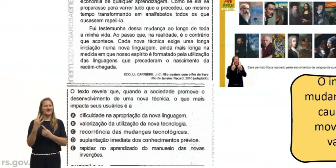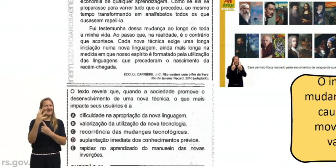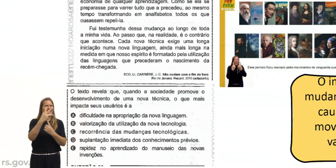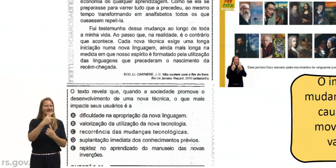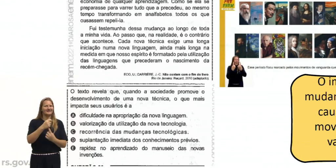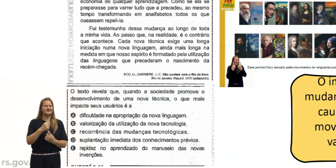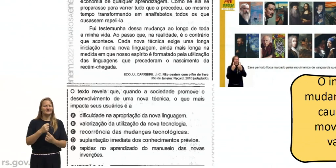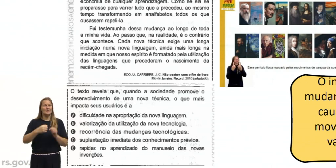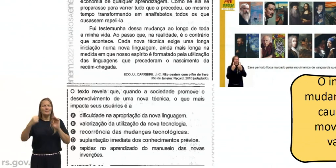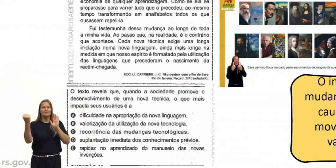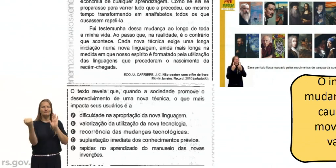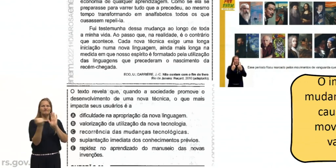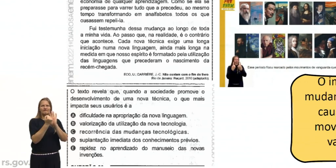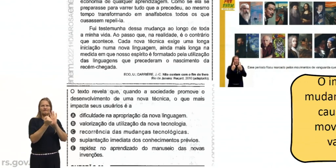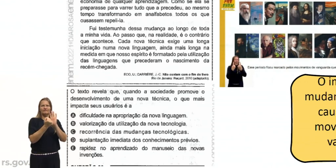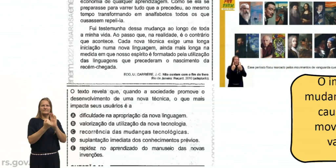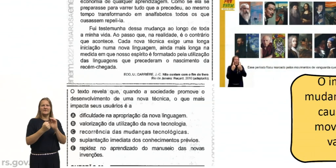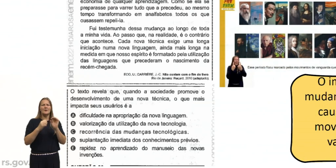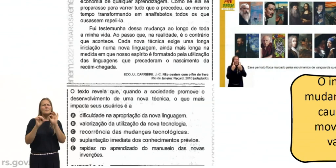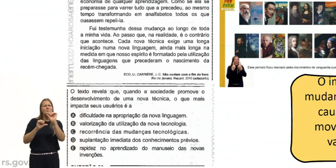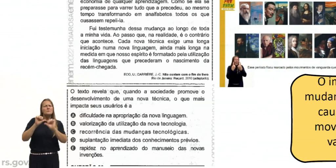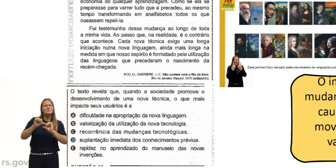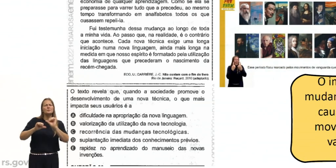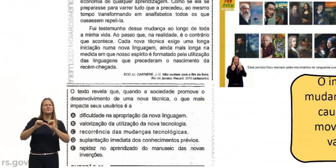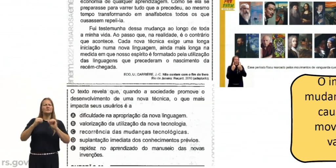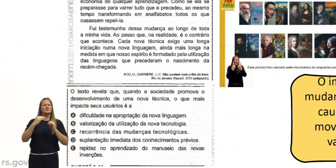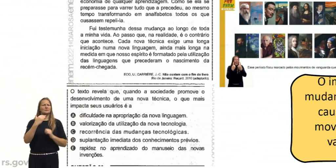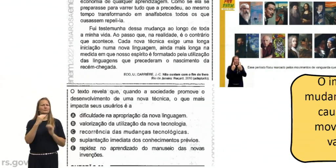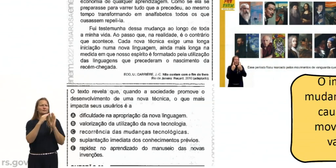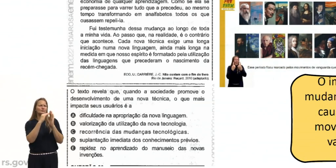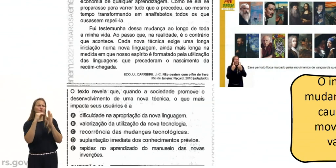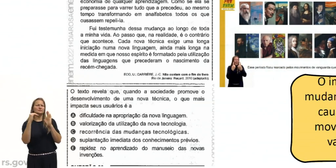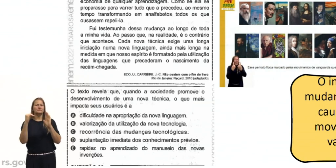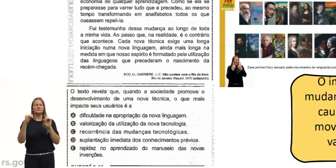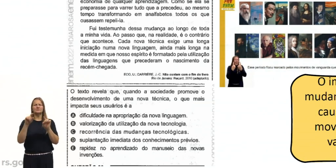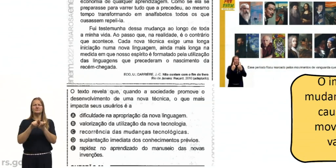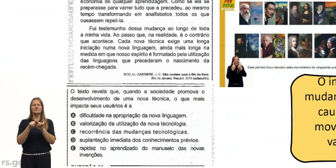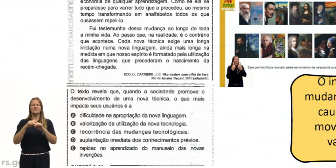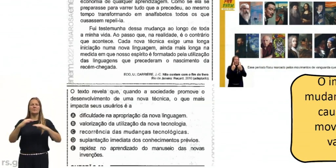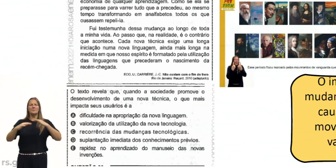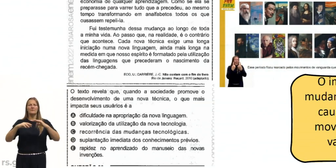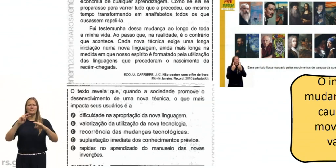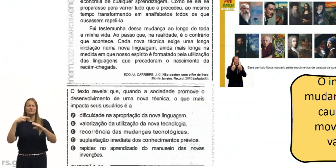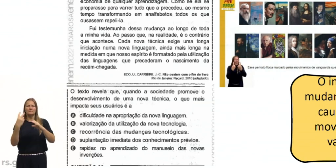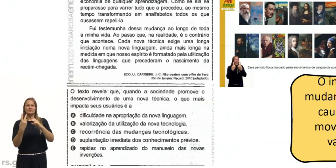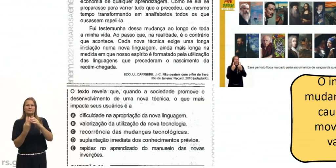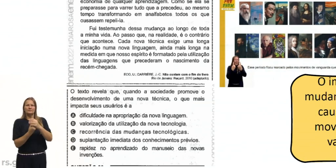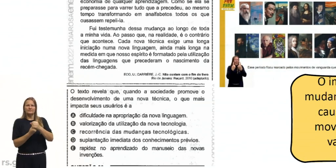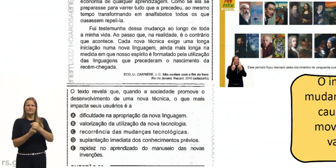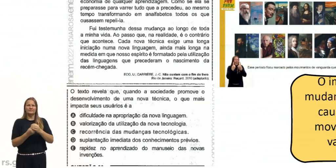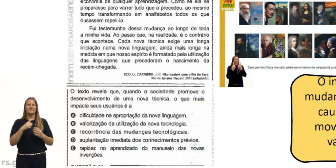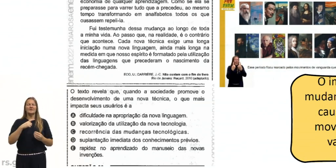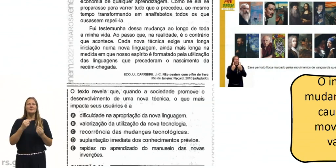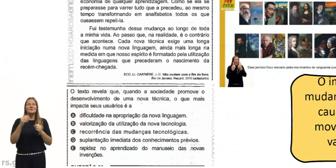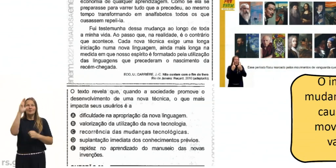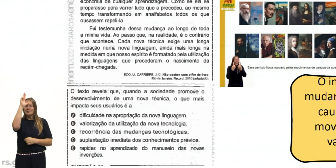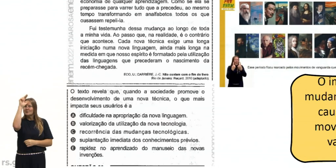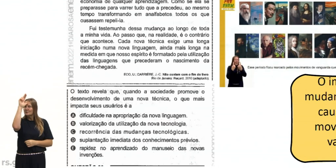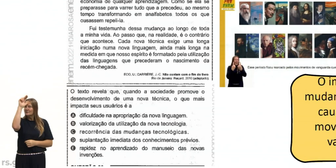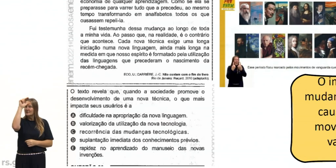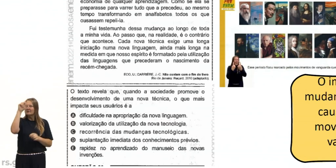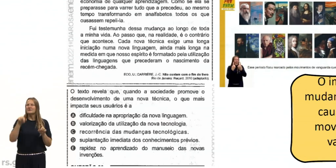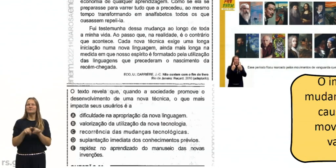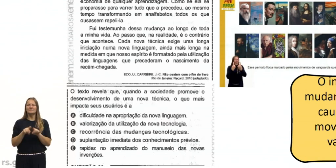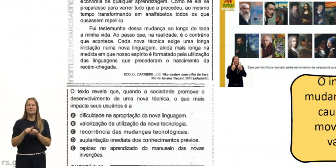o impacto das mudanças estéticas que é causado aí pelos movimentos de Vanguarda né então ele fala do dadaísmo e fala também